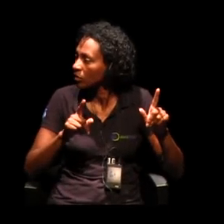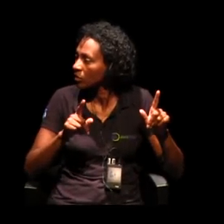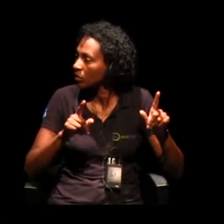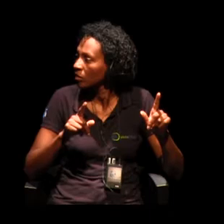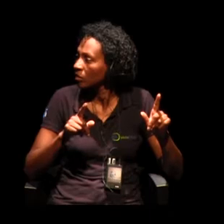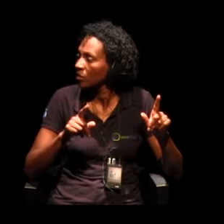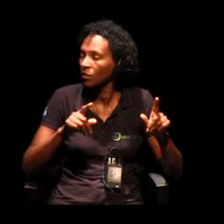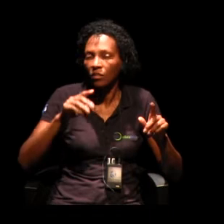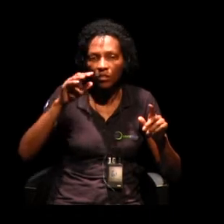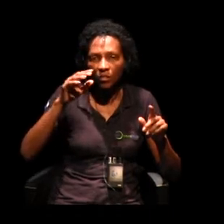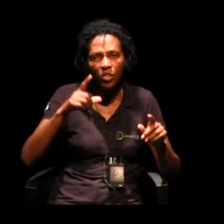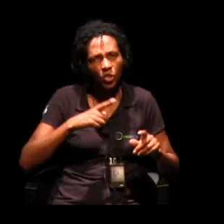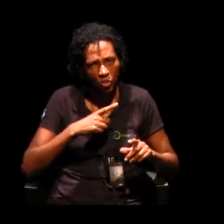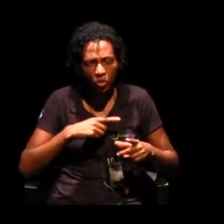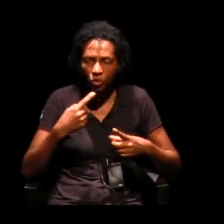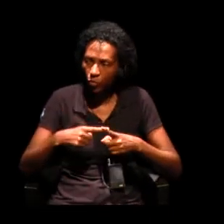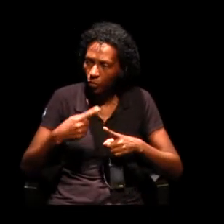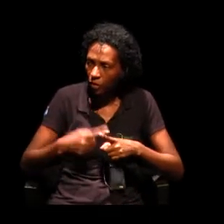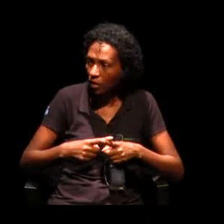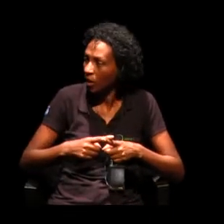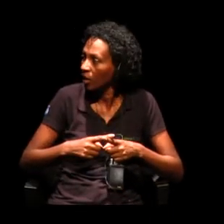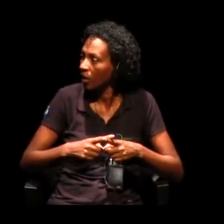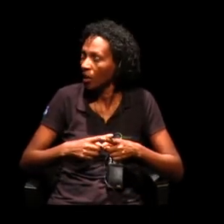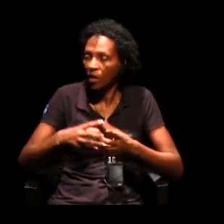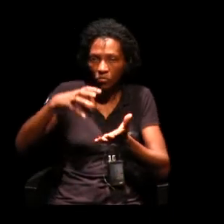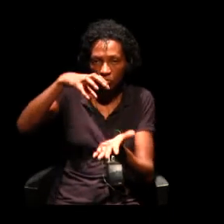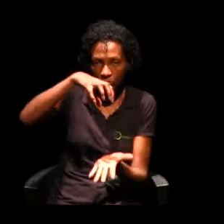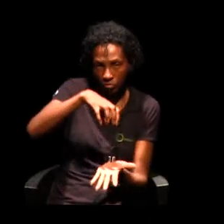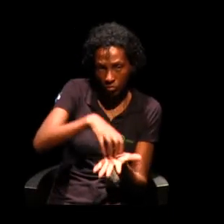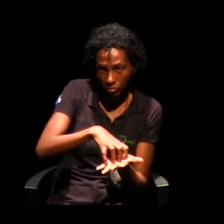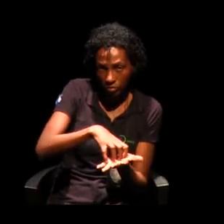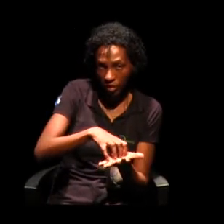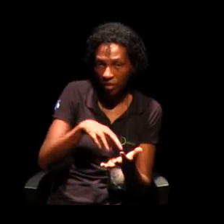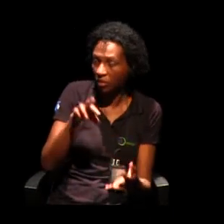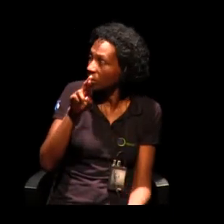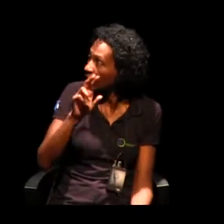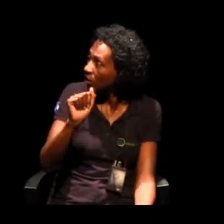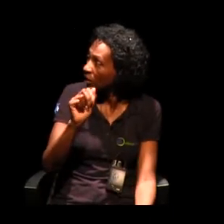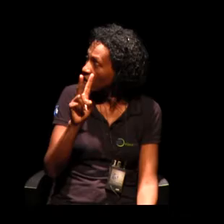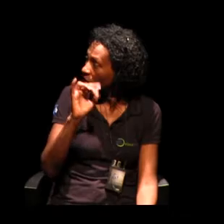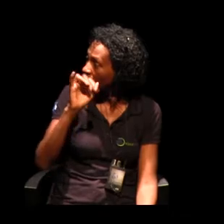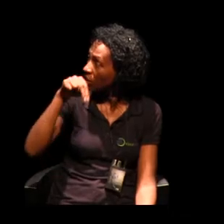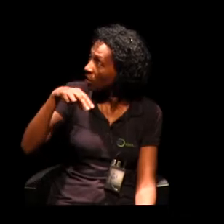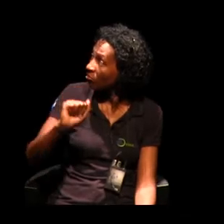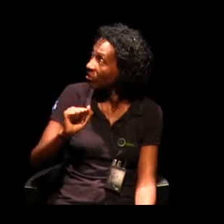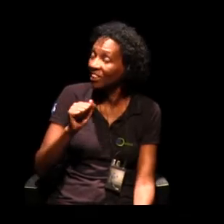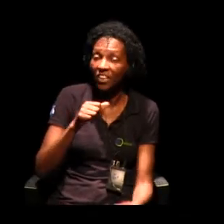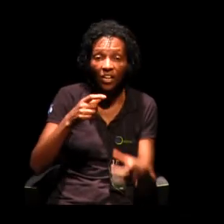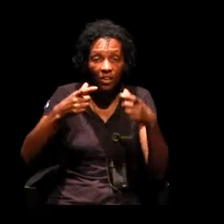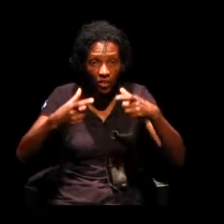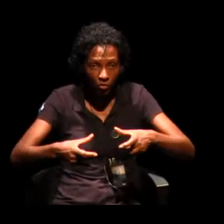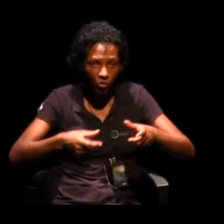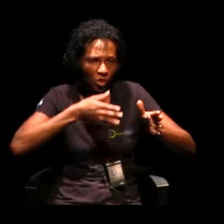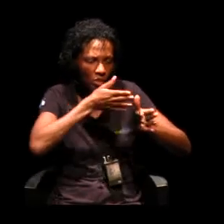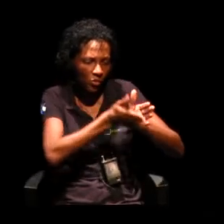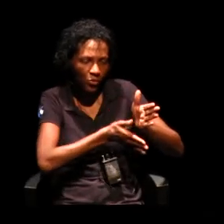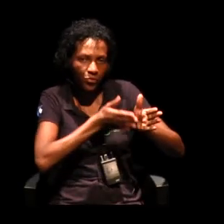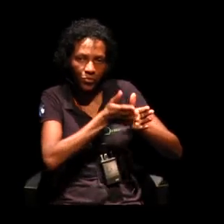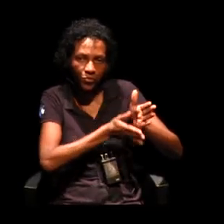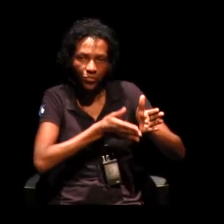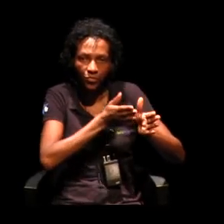3 perfis diferentes. Parte do motivo para isso é que a parte central, essa ravina, é onde